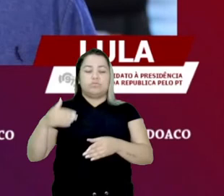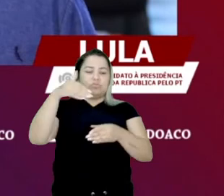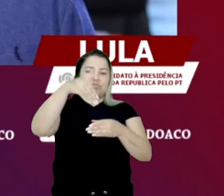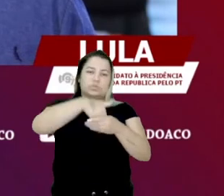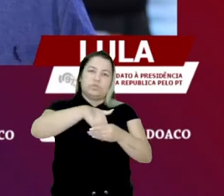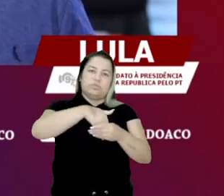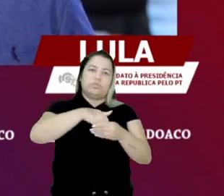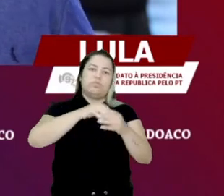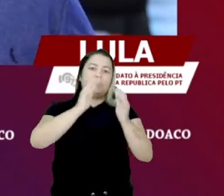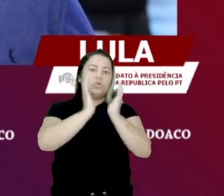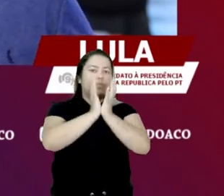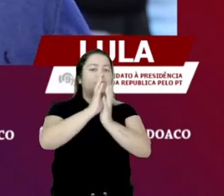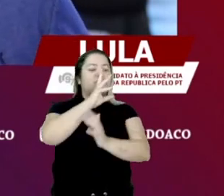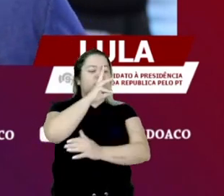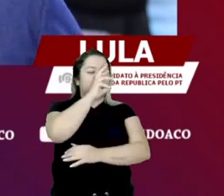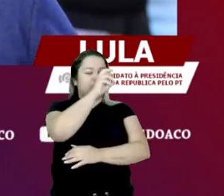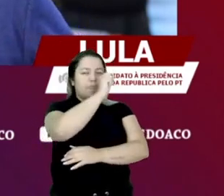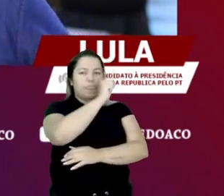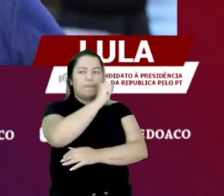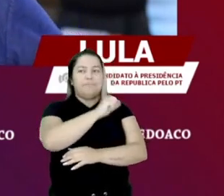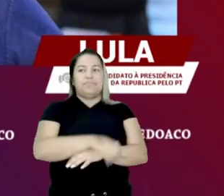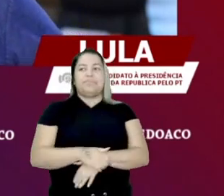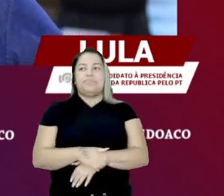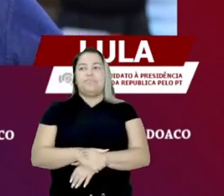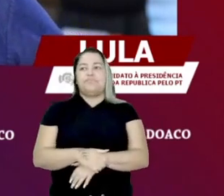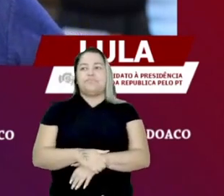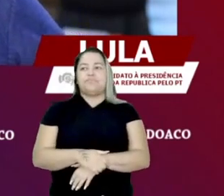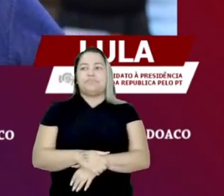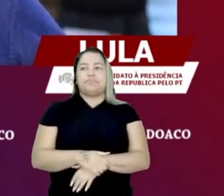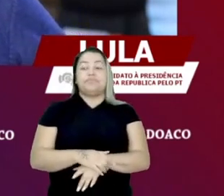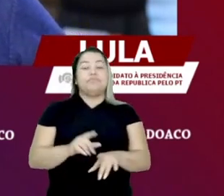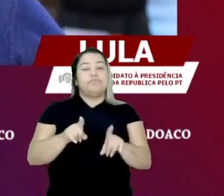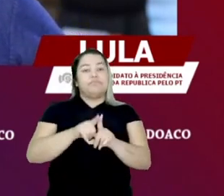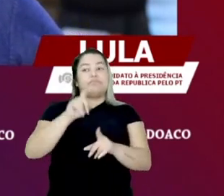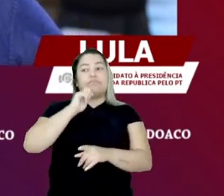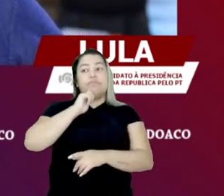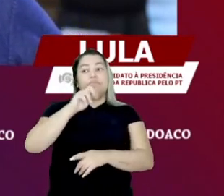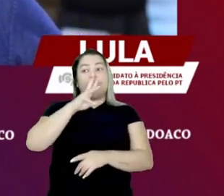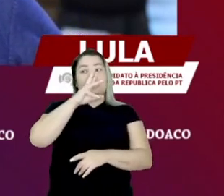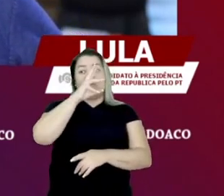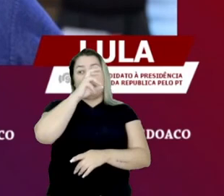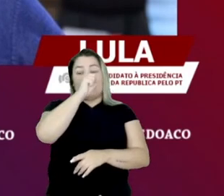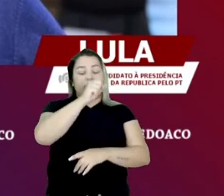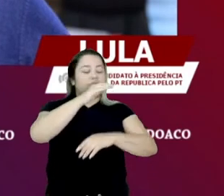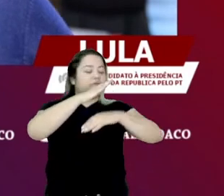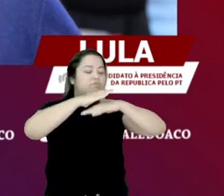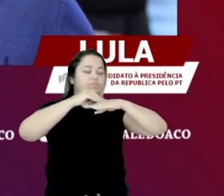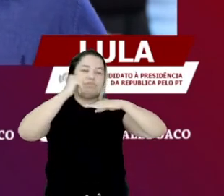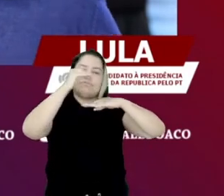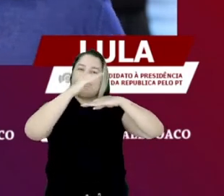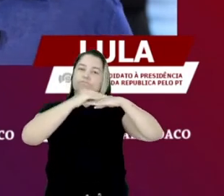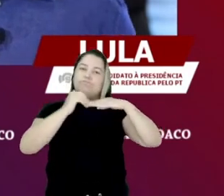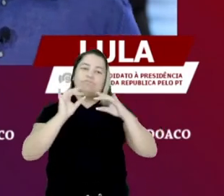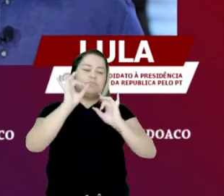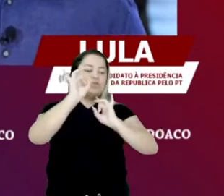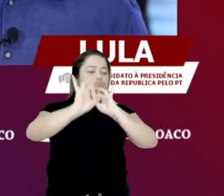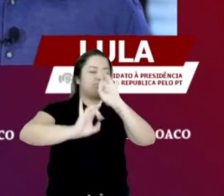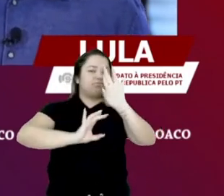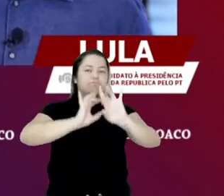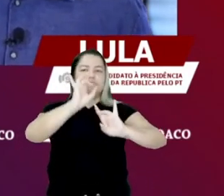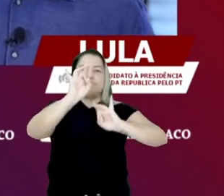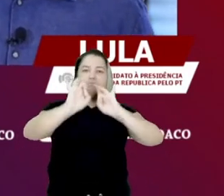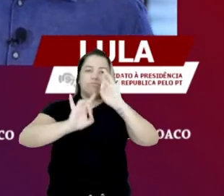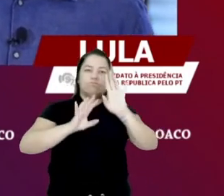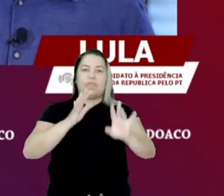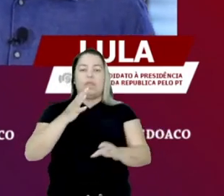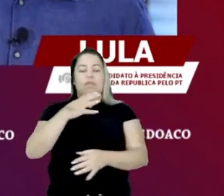se em algum momento da história um presidente da República visitou tanto Minas Gerais como eu visitei, porque eu visitei muitas